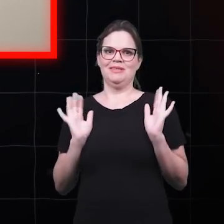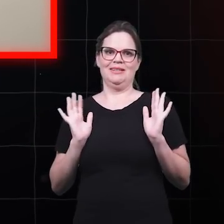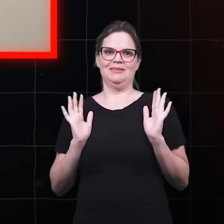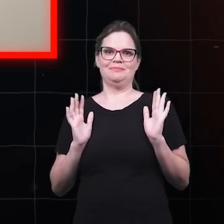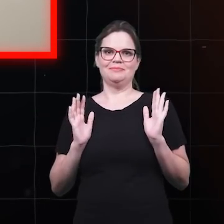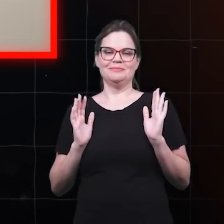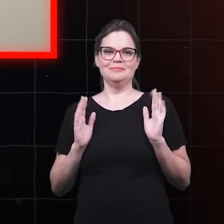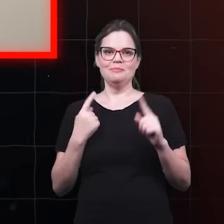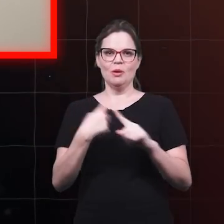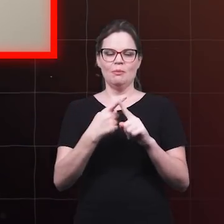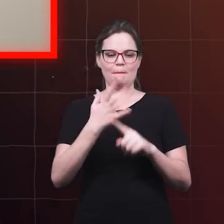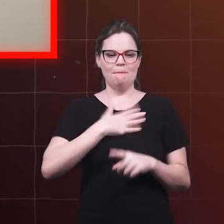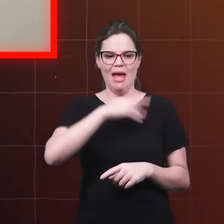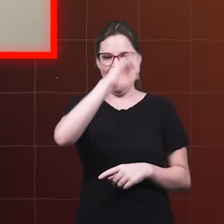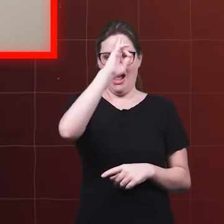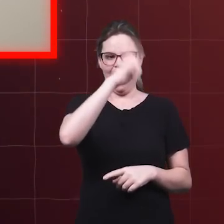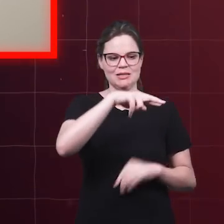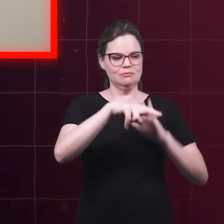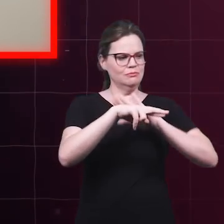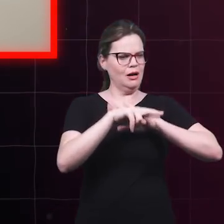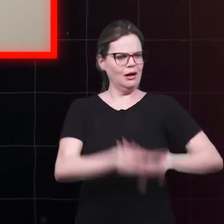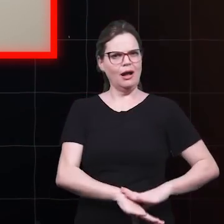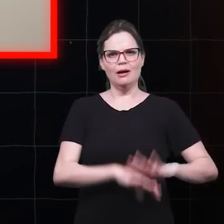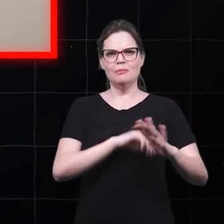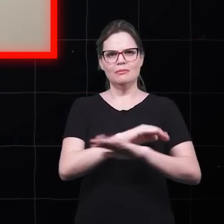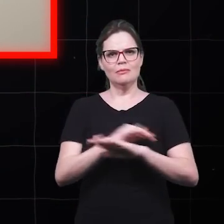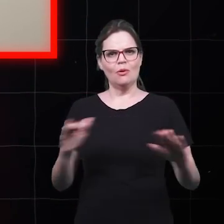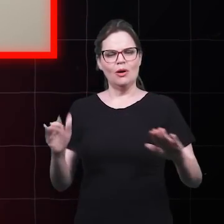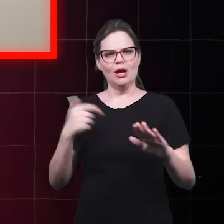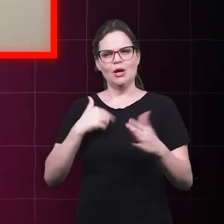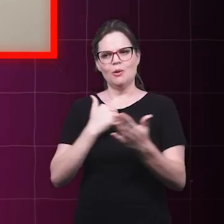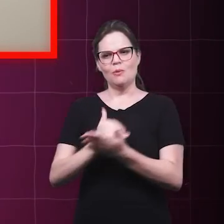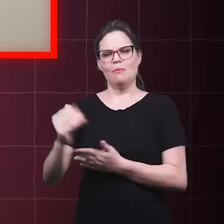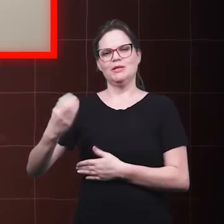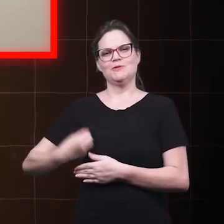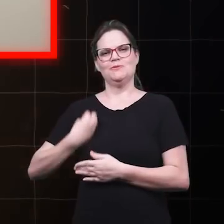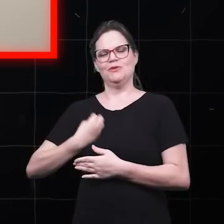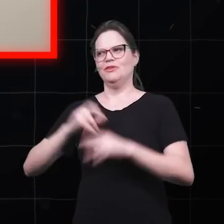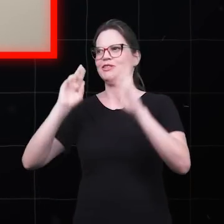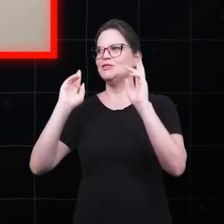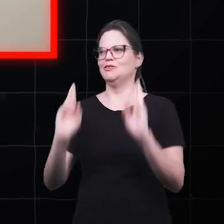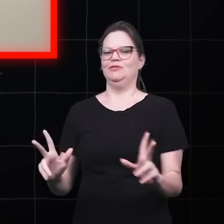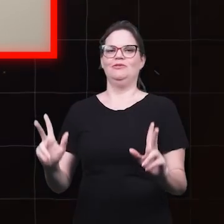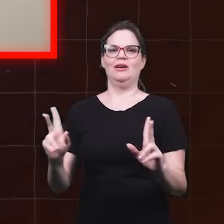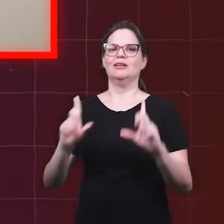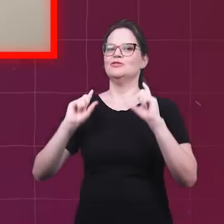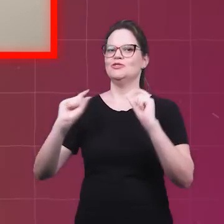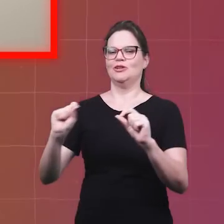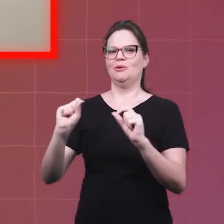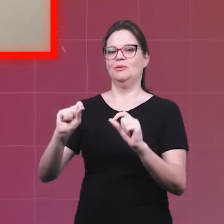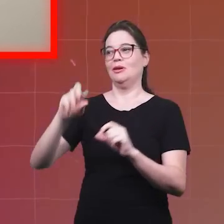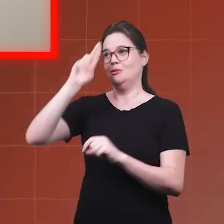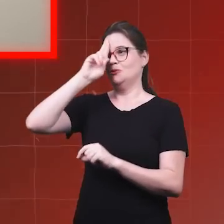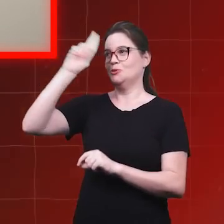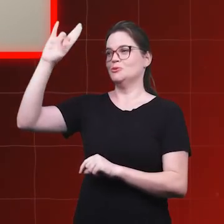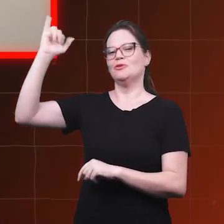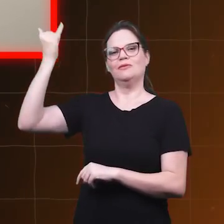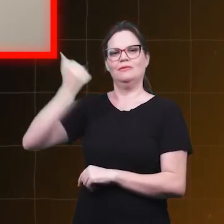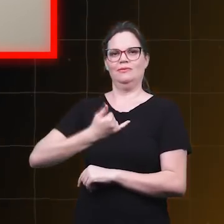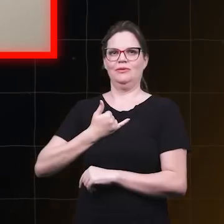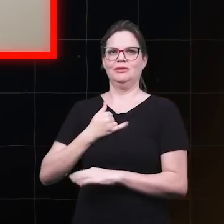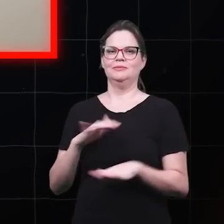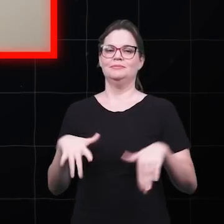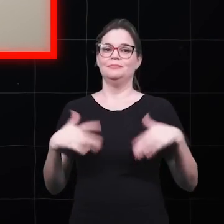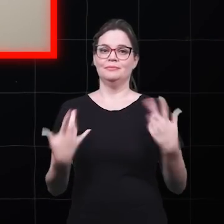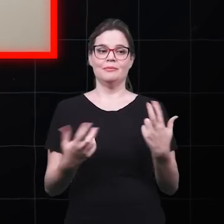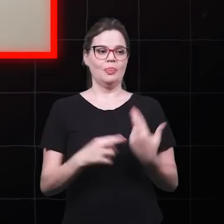da obra criadora e passa a viver a obra redentora. Então, o mestre Sala,